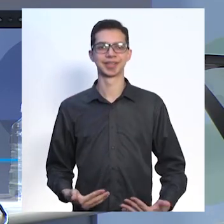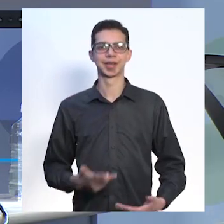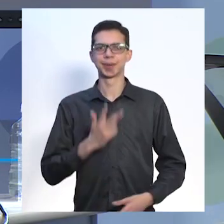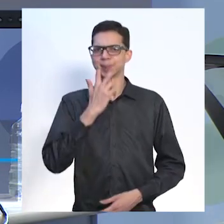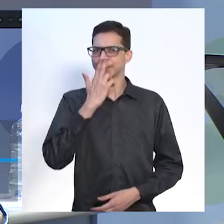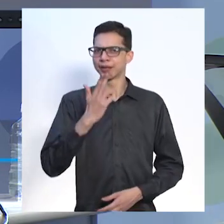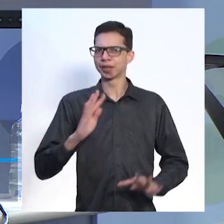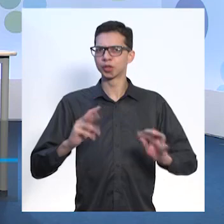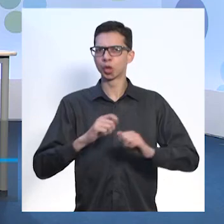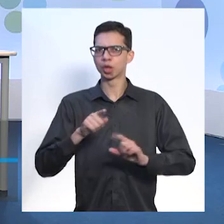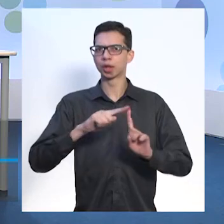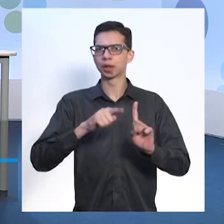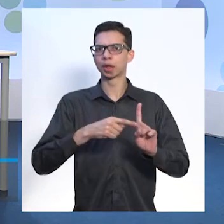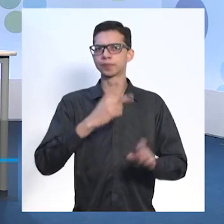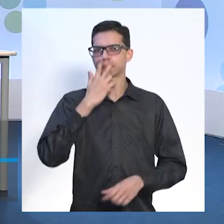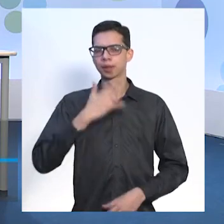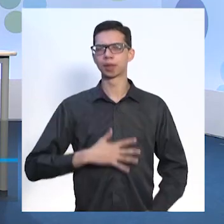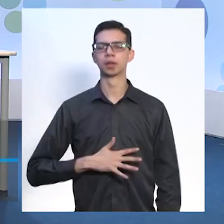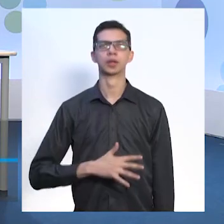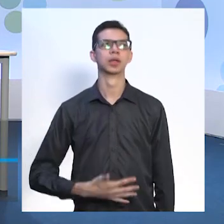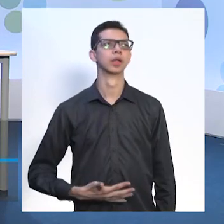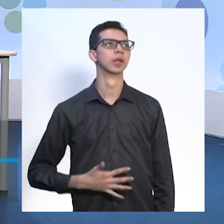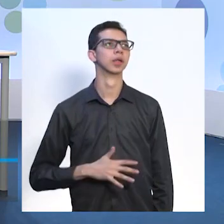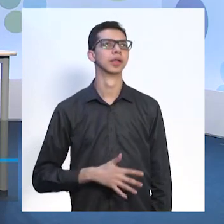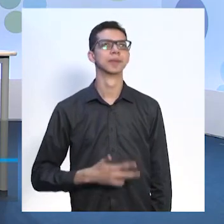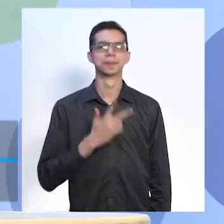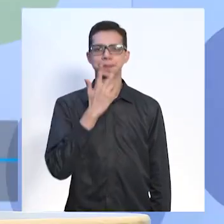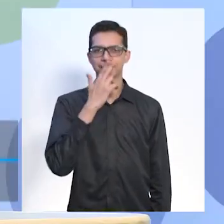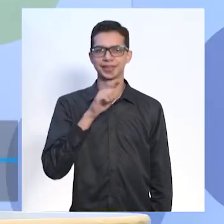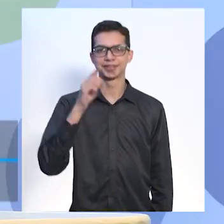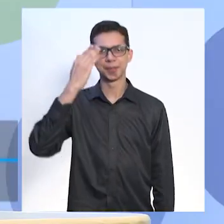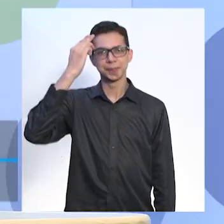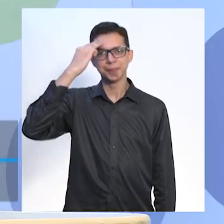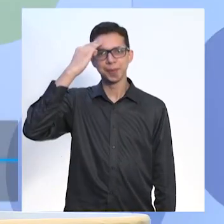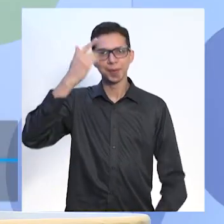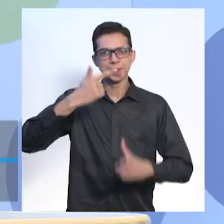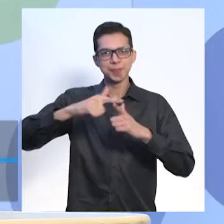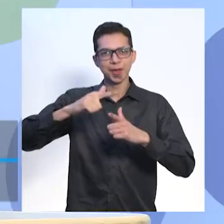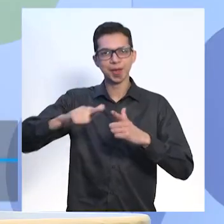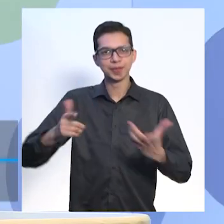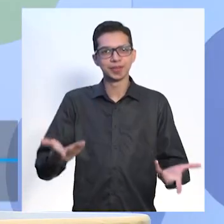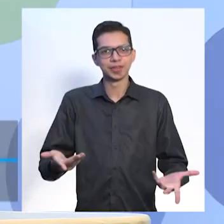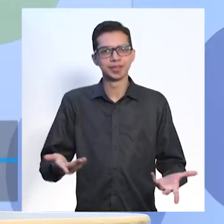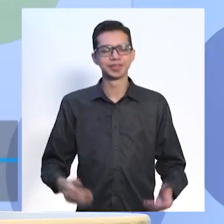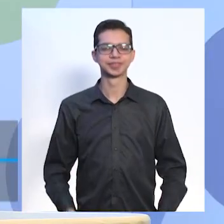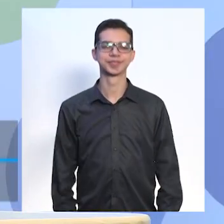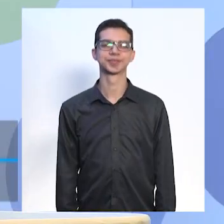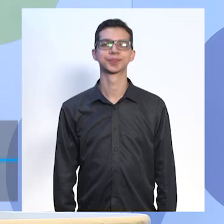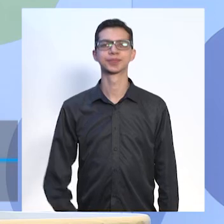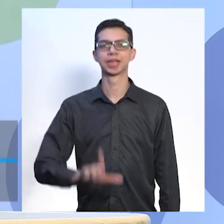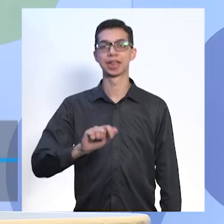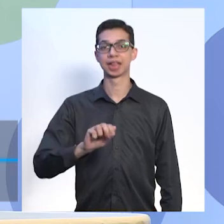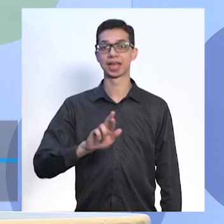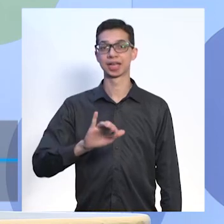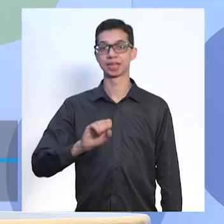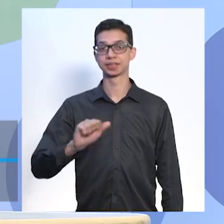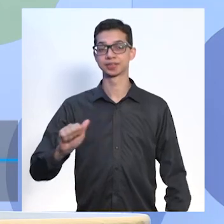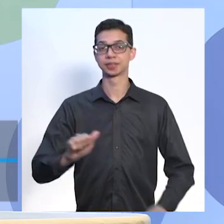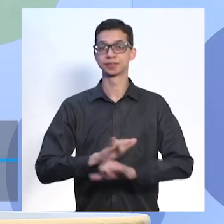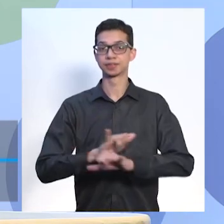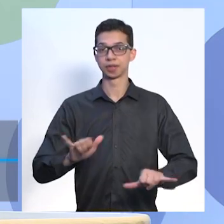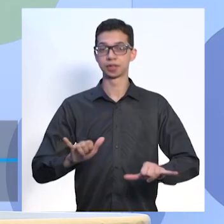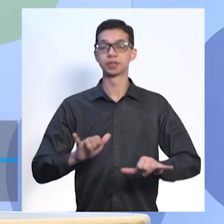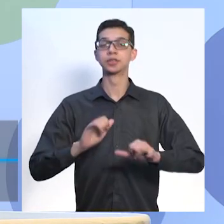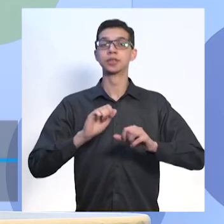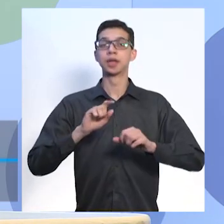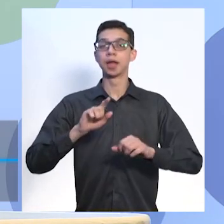todo mundo está grávida aqui, André, com problema de memória. Ó, a Larissa colocou assim, é uma notícia porque resume, não é igual a